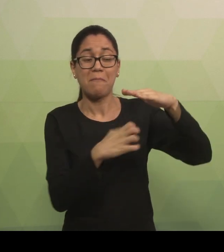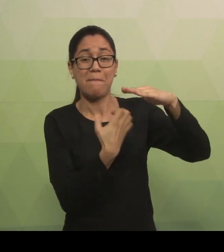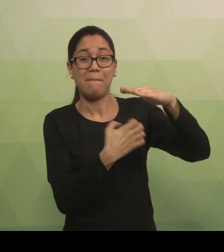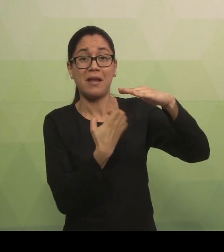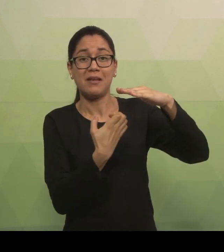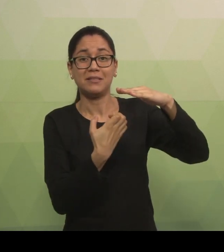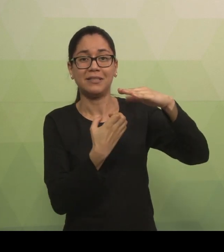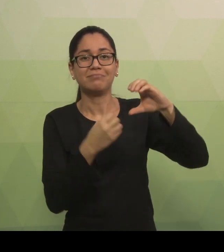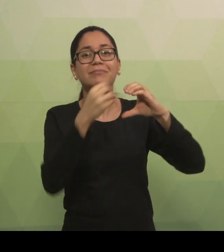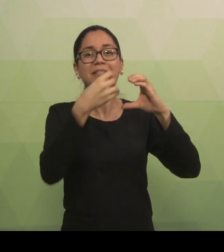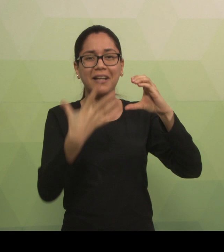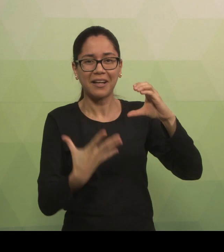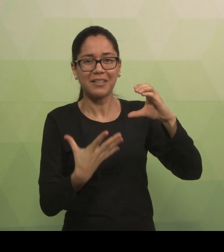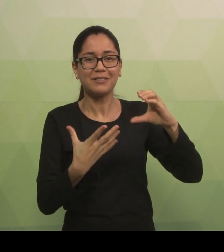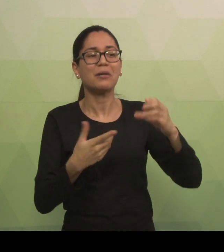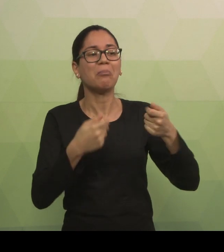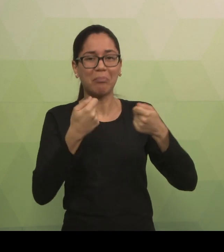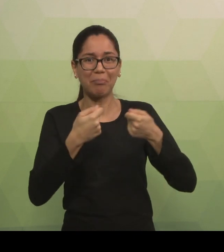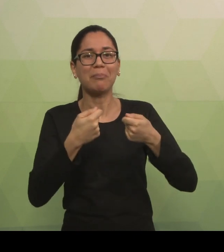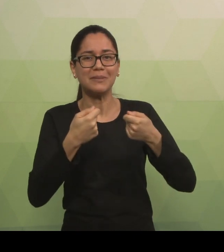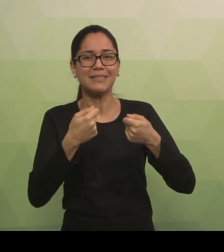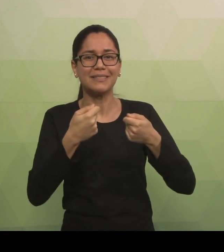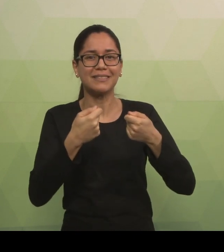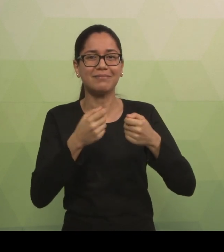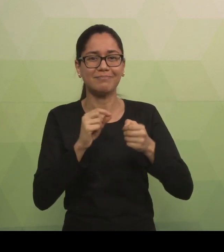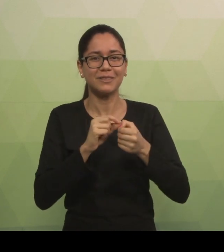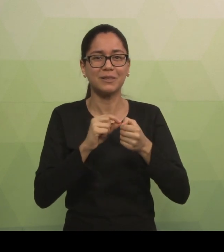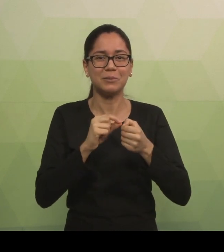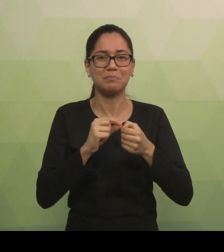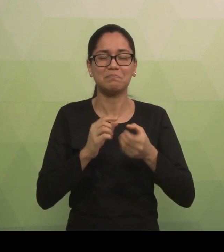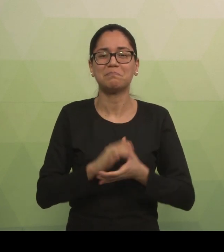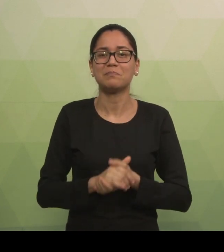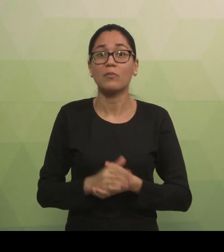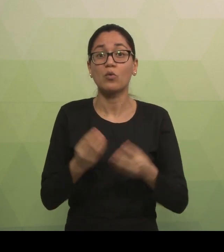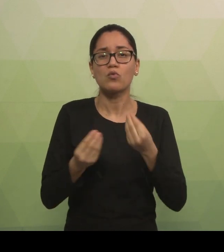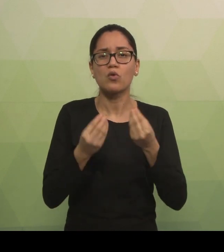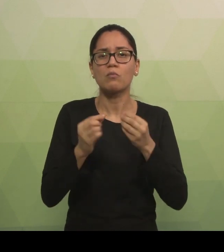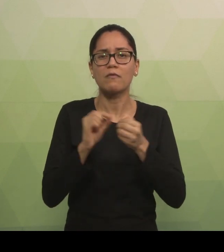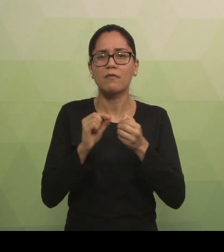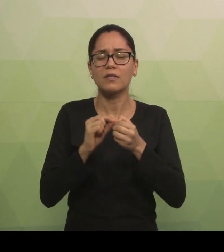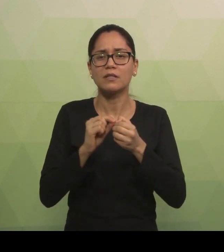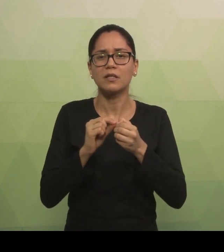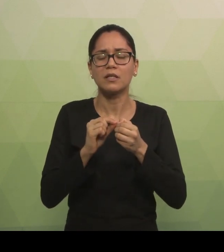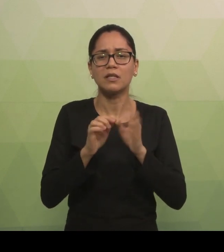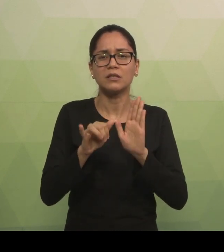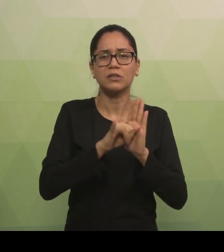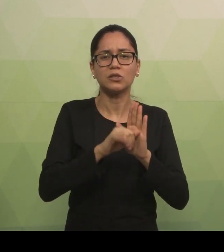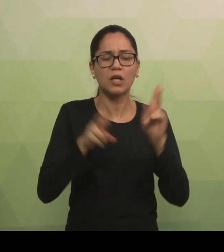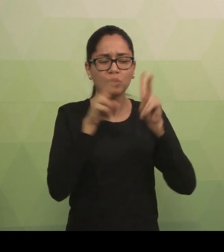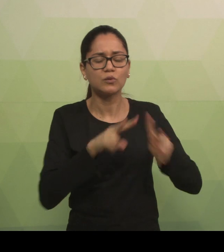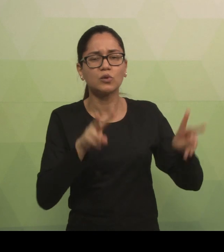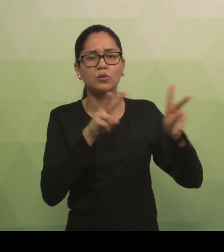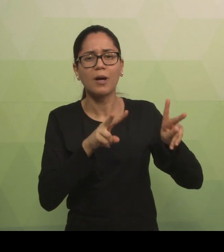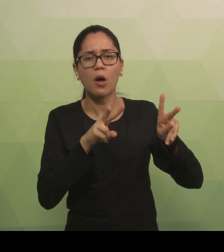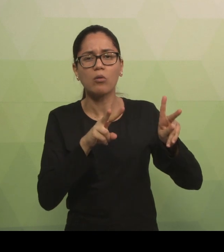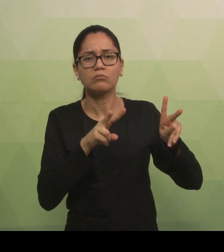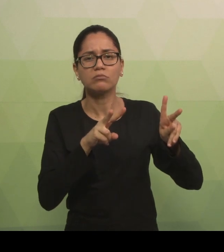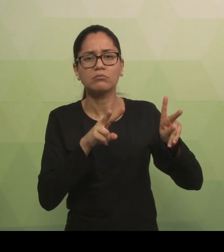determinadas funcionalidades se elas seguem os mesmos padrões. É importante ainda que essa